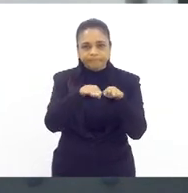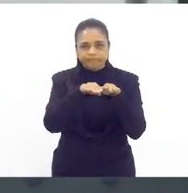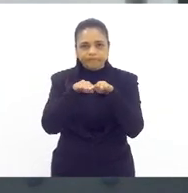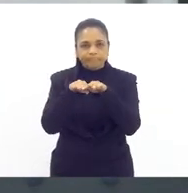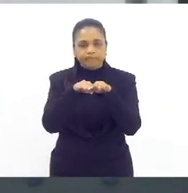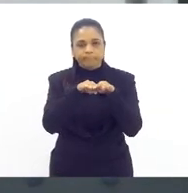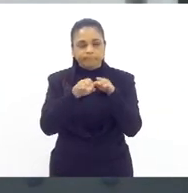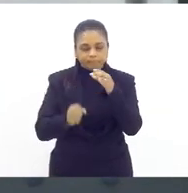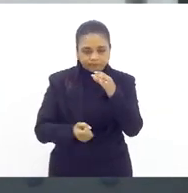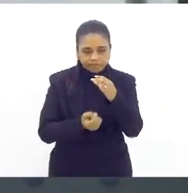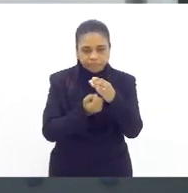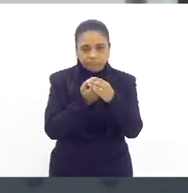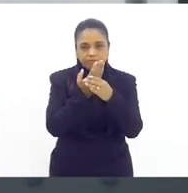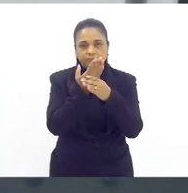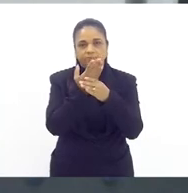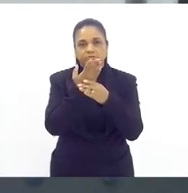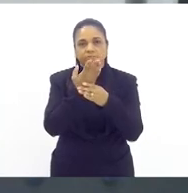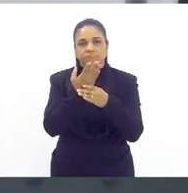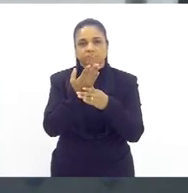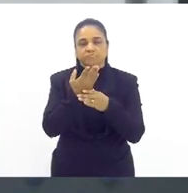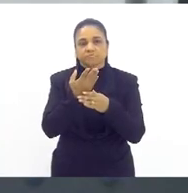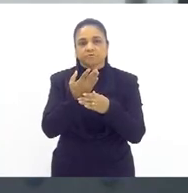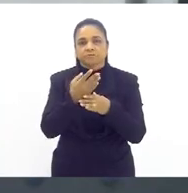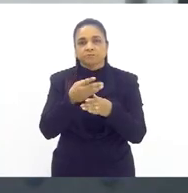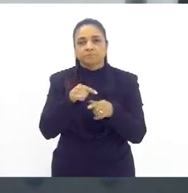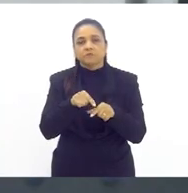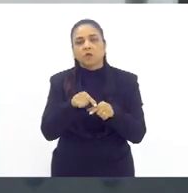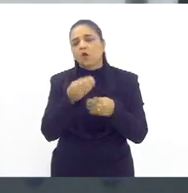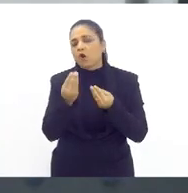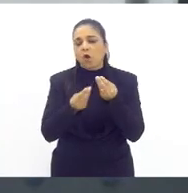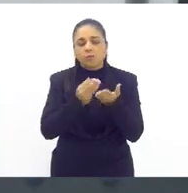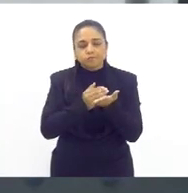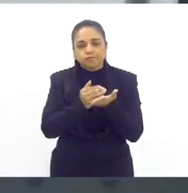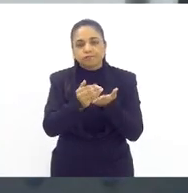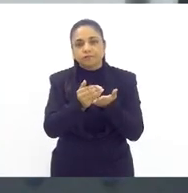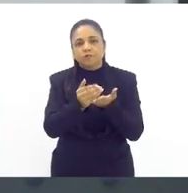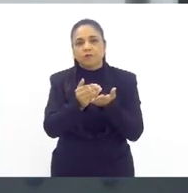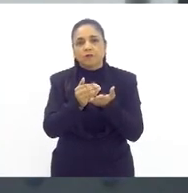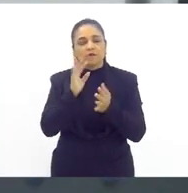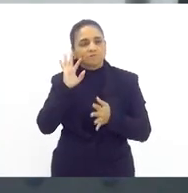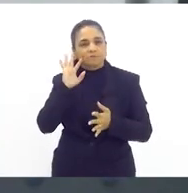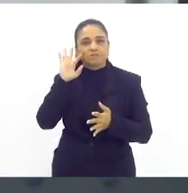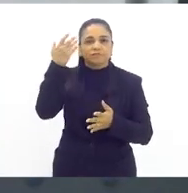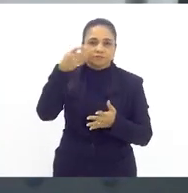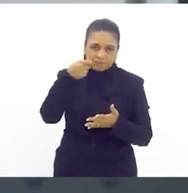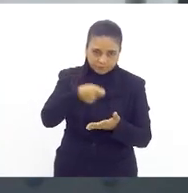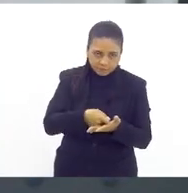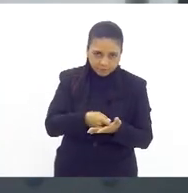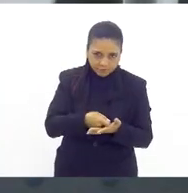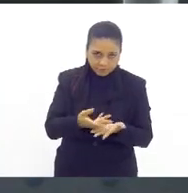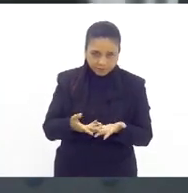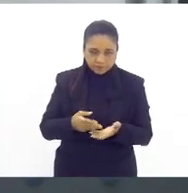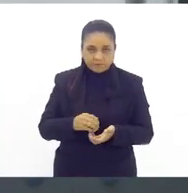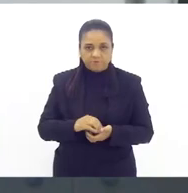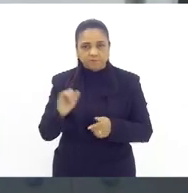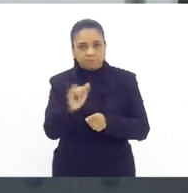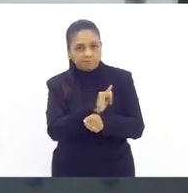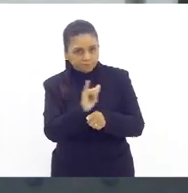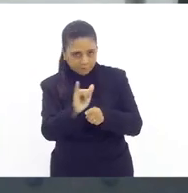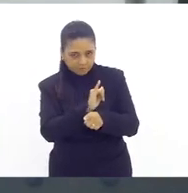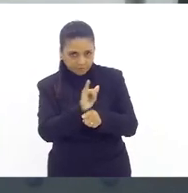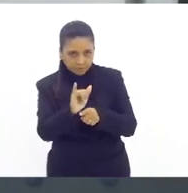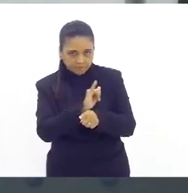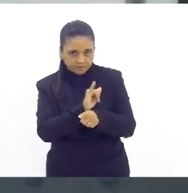patamar comum é e de qual a gente vai partir para buscar soluções então passo